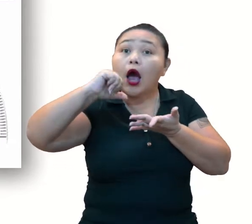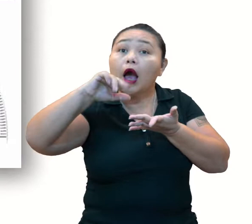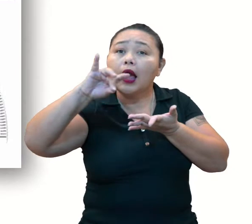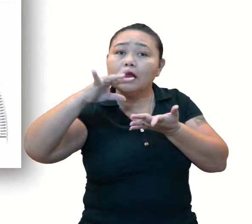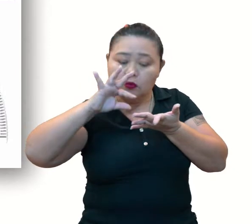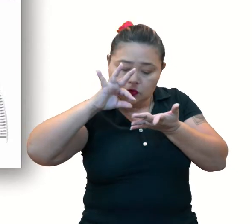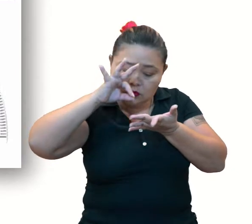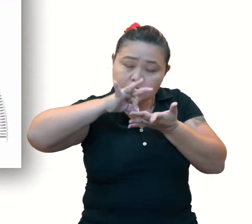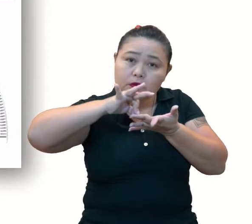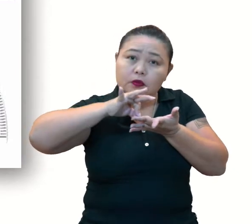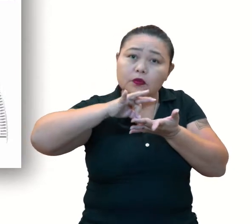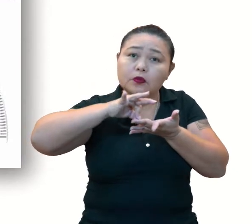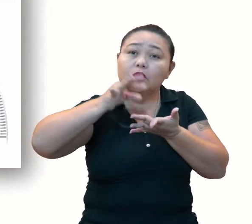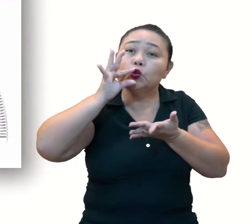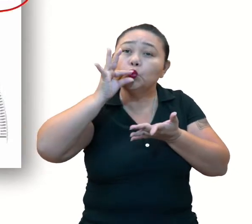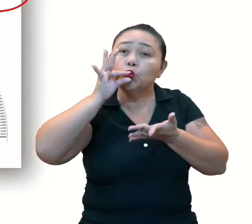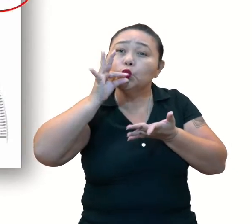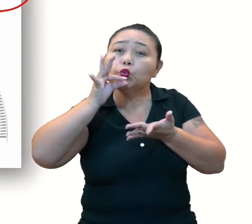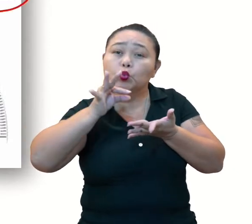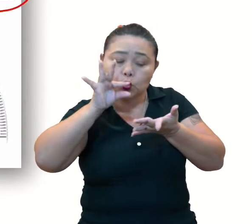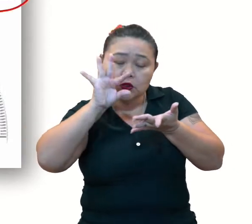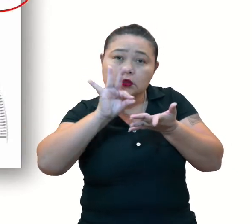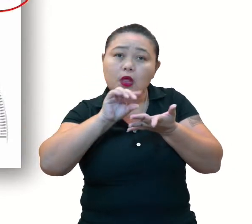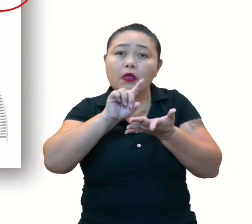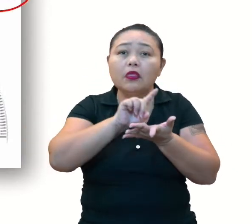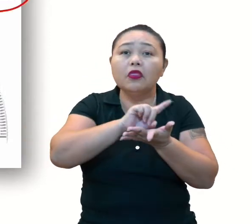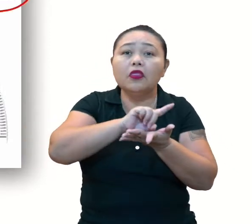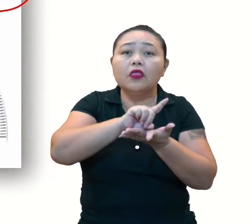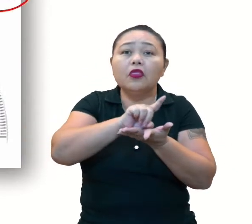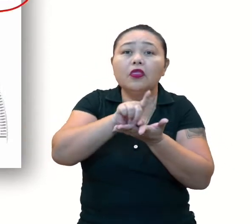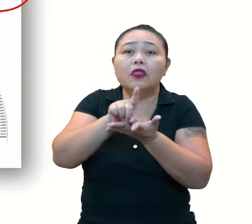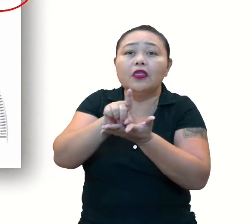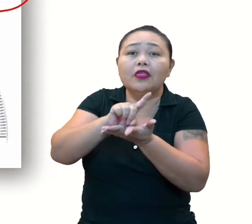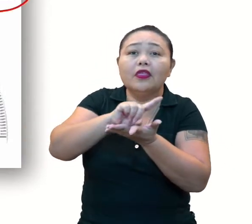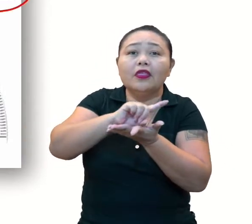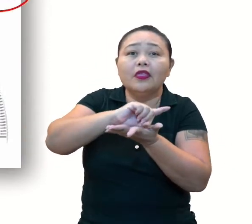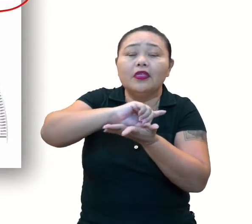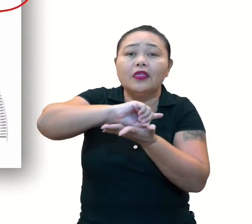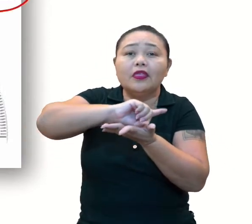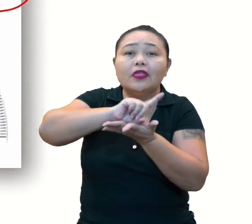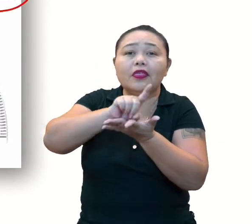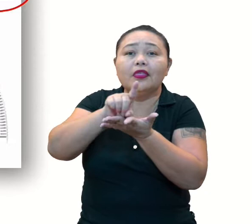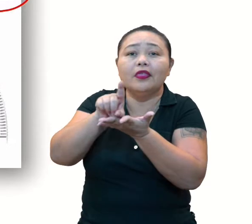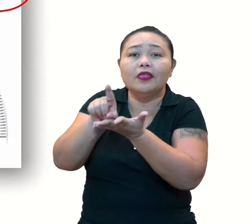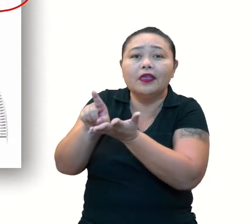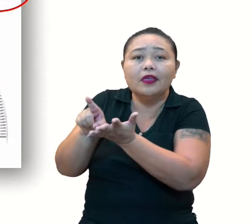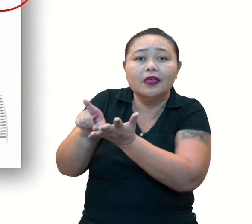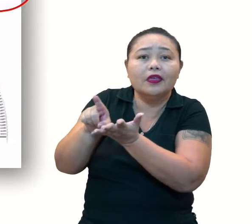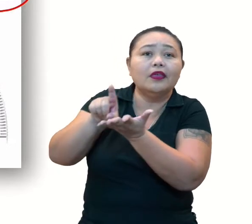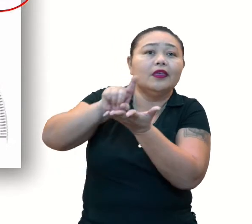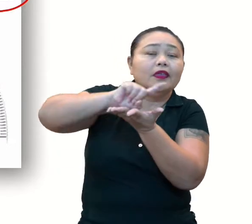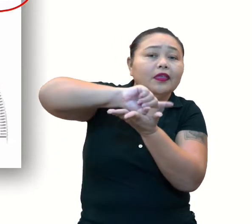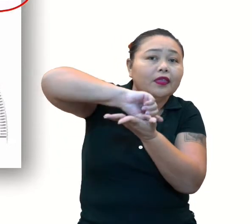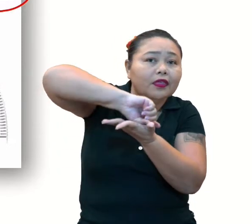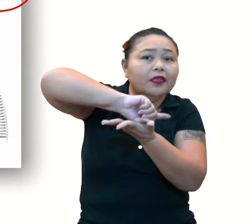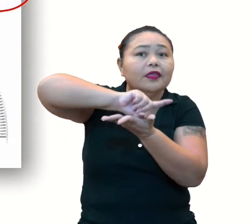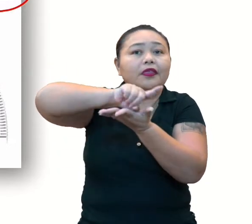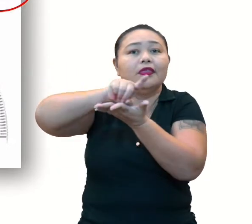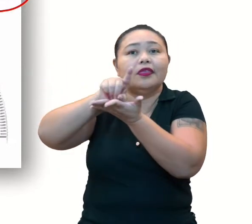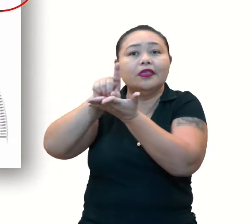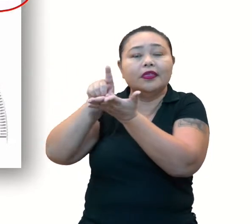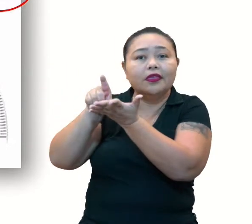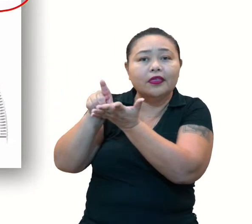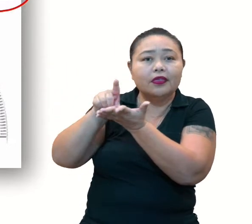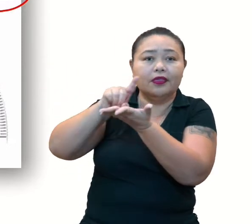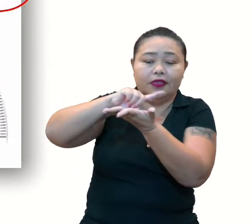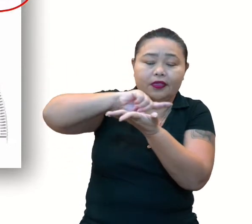taxinha. Aqui o canudo. De modo que sua movimentação seja completa. Que ele consiga fazer um giro, né? Isso. O canudo ele